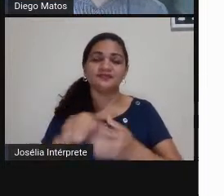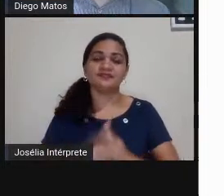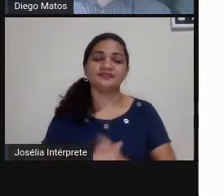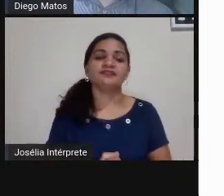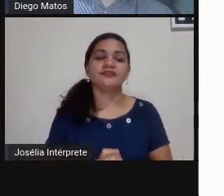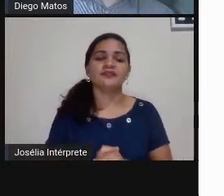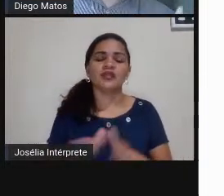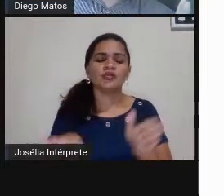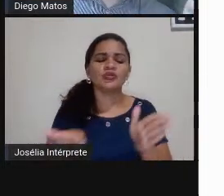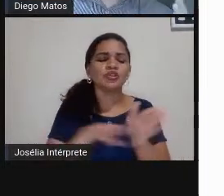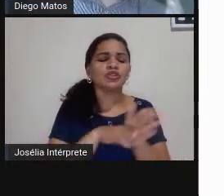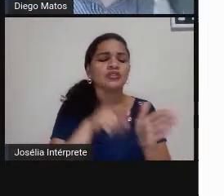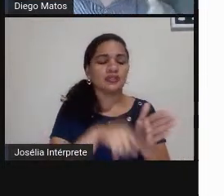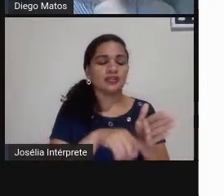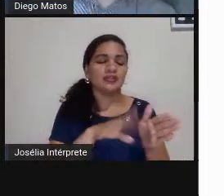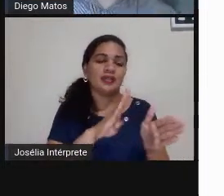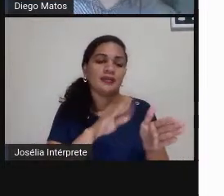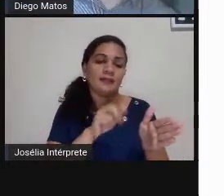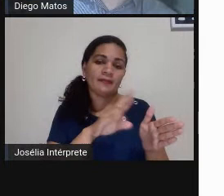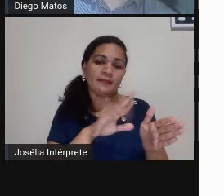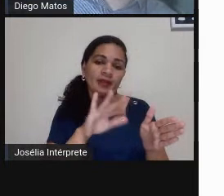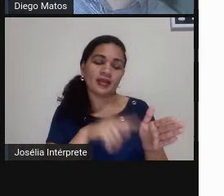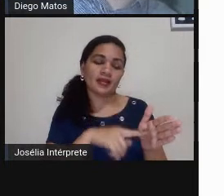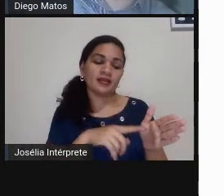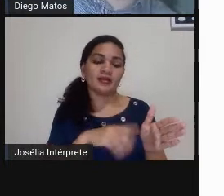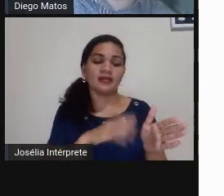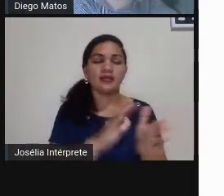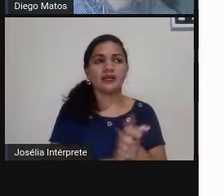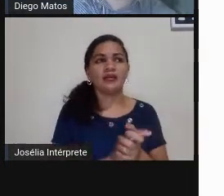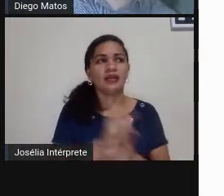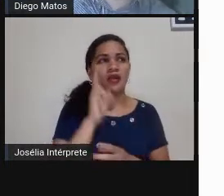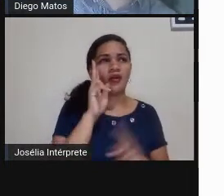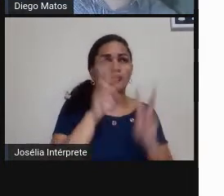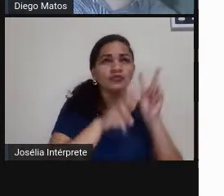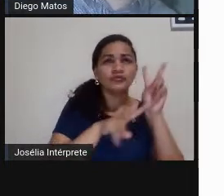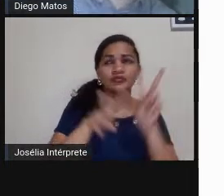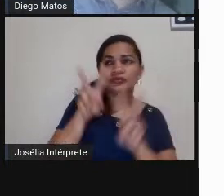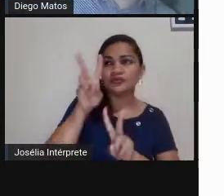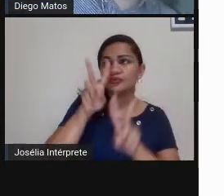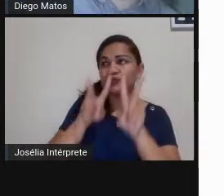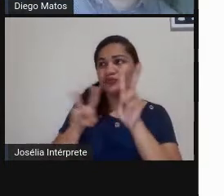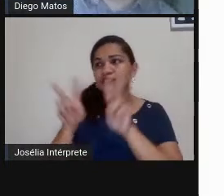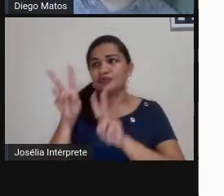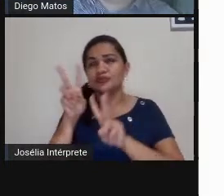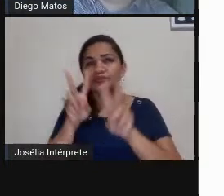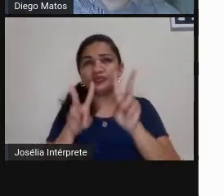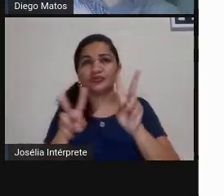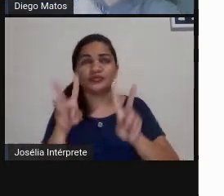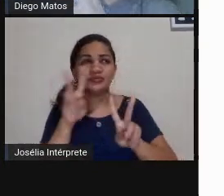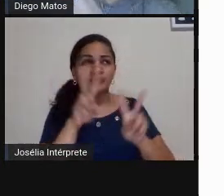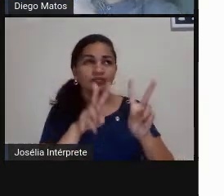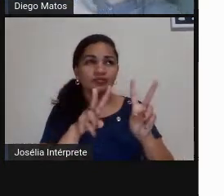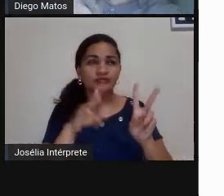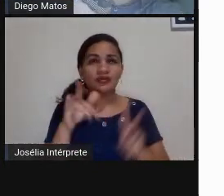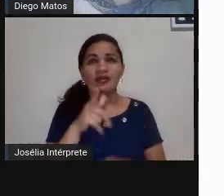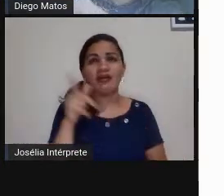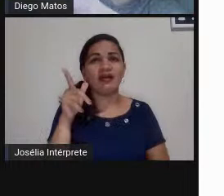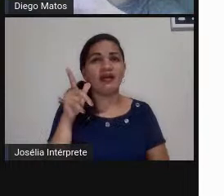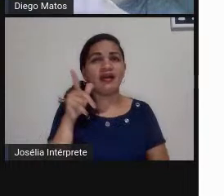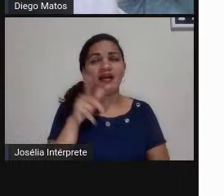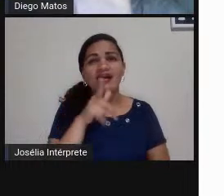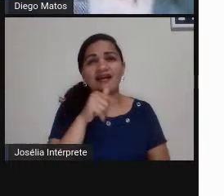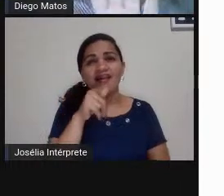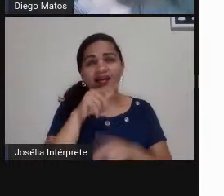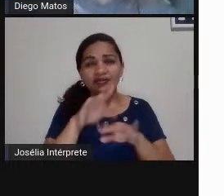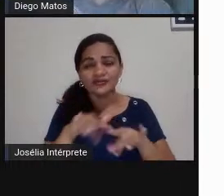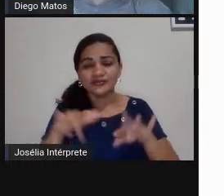Foz dentro do barco eu gostei de ver a reação das pessoas quando começar a olhar para o lado direito né da chamada praia de caburé e ver aquela